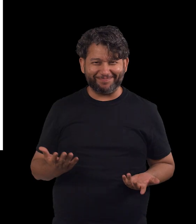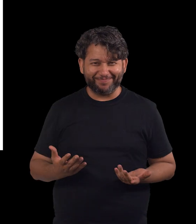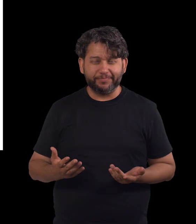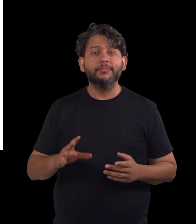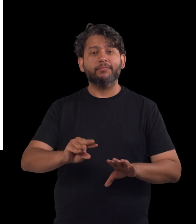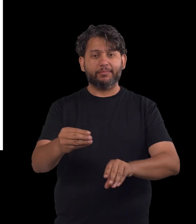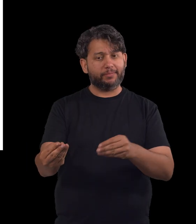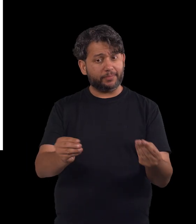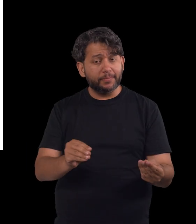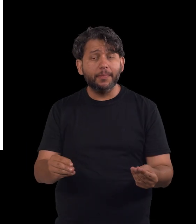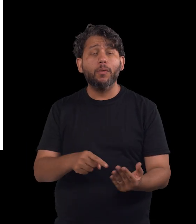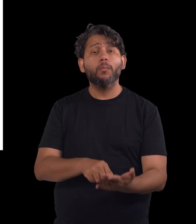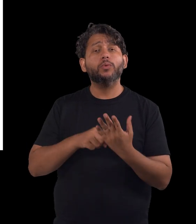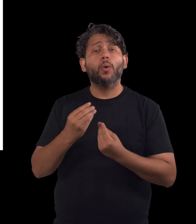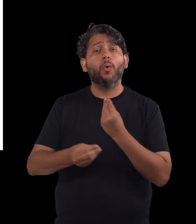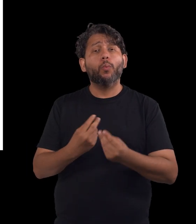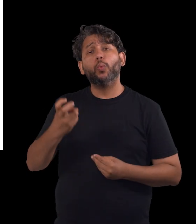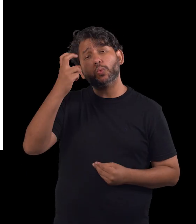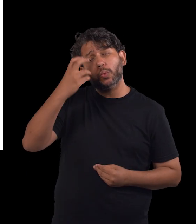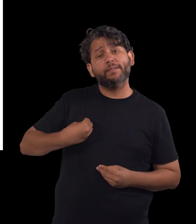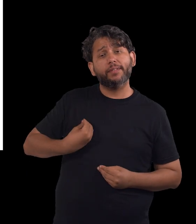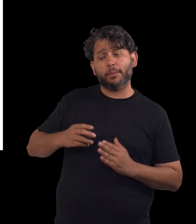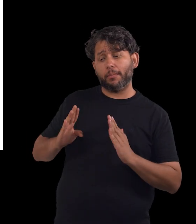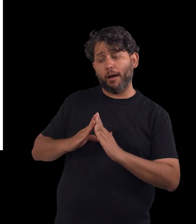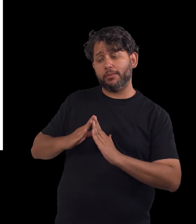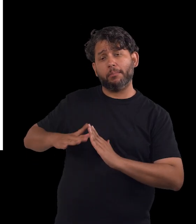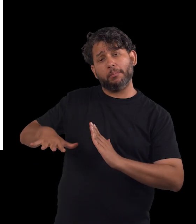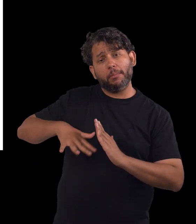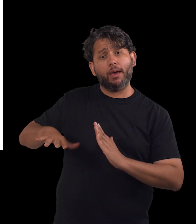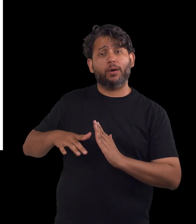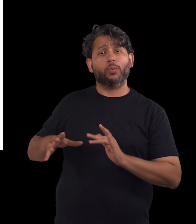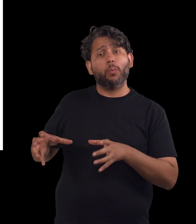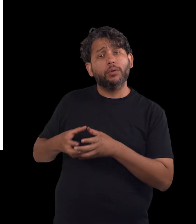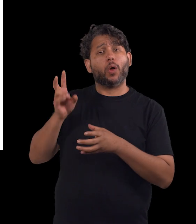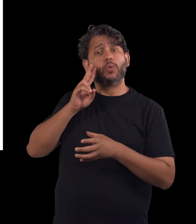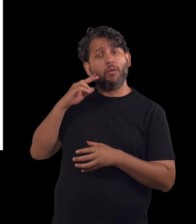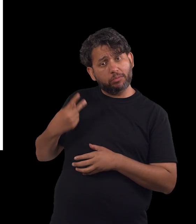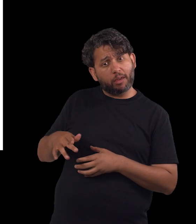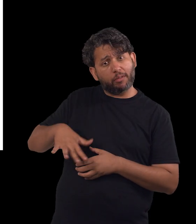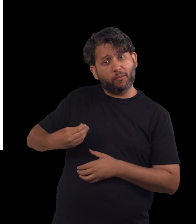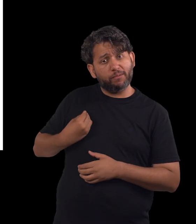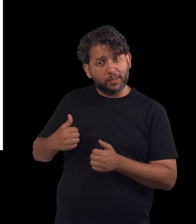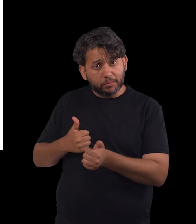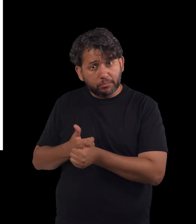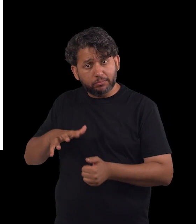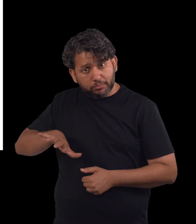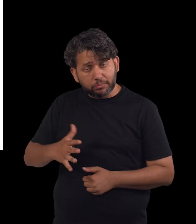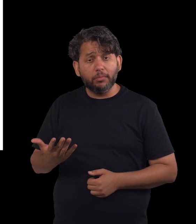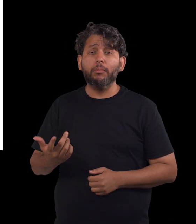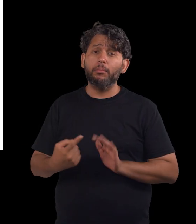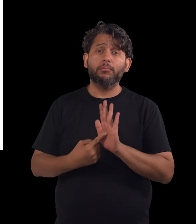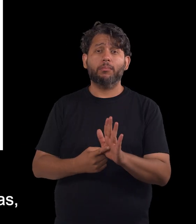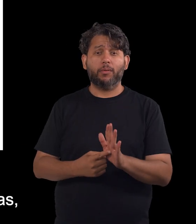Entre as atividades voltadas ao reconhecimento da cultura local e das histórias da comunidade, destaca-se o jogo